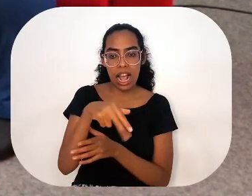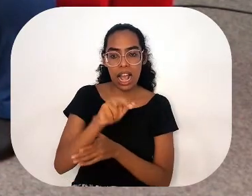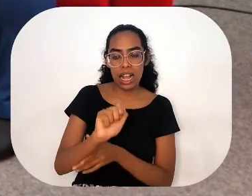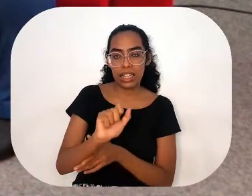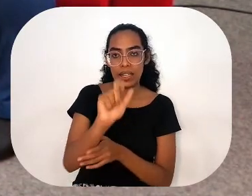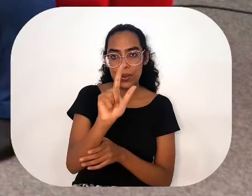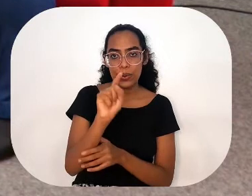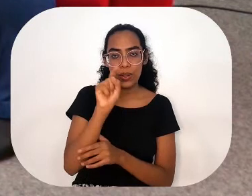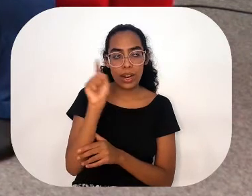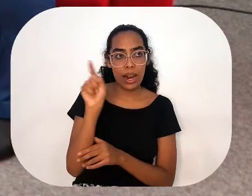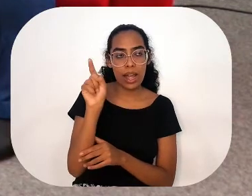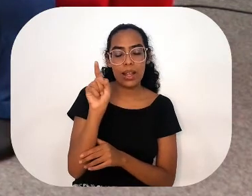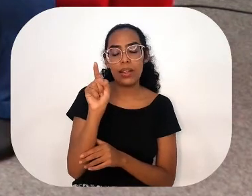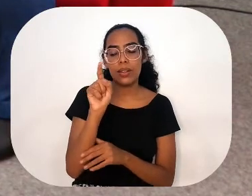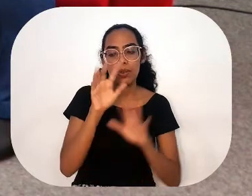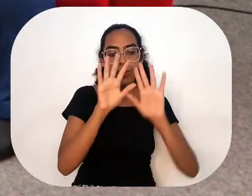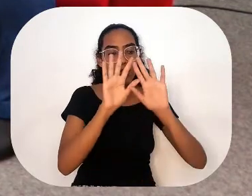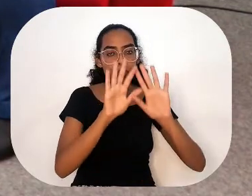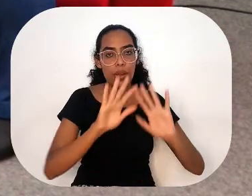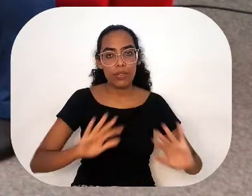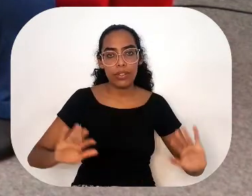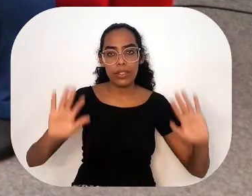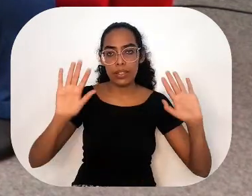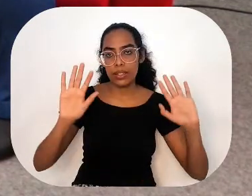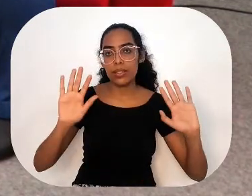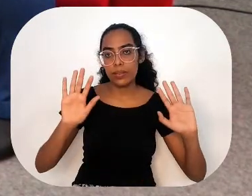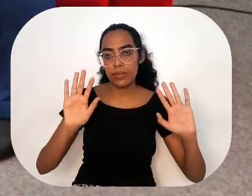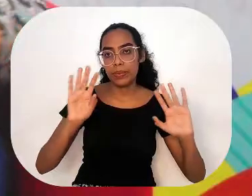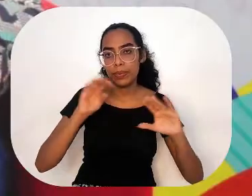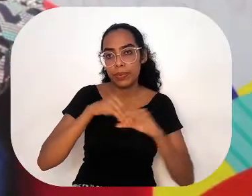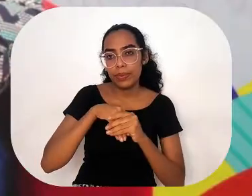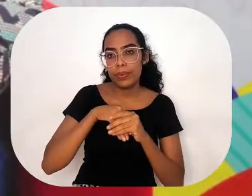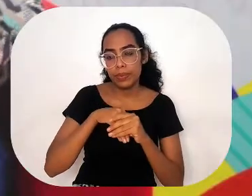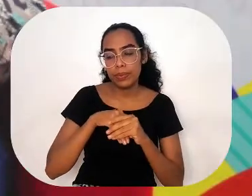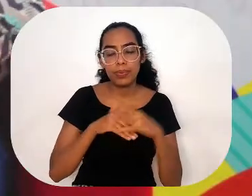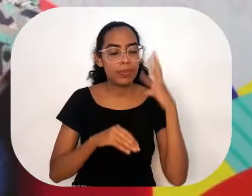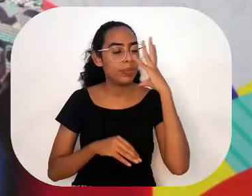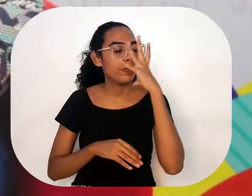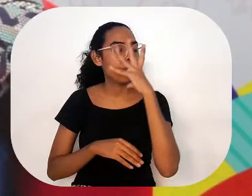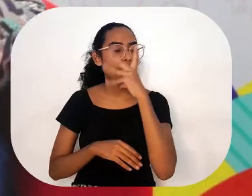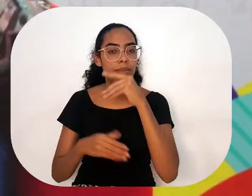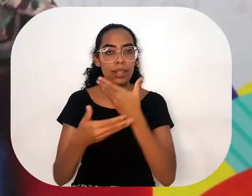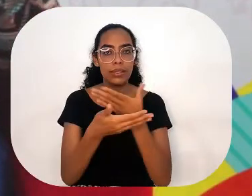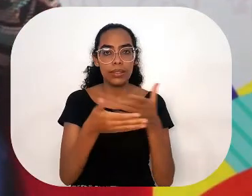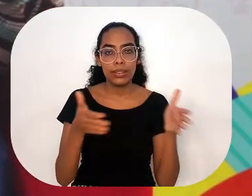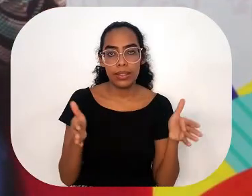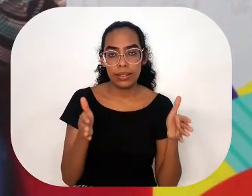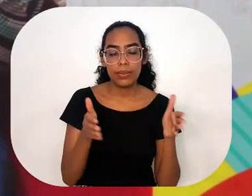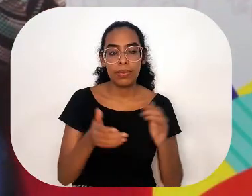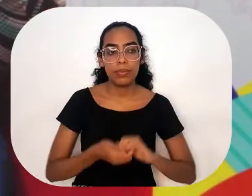no centro de humanidades né Tem uma sala muito bonita em homenagem a ela na nossa universidade